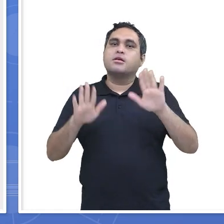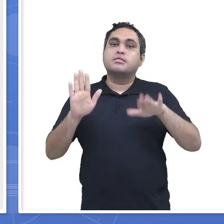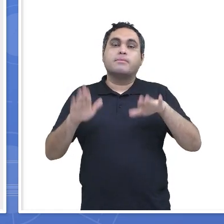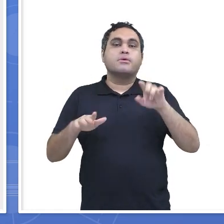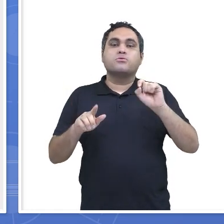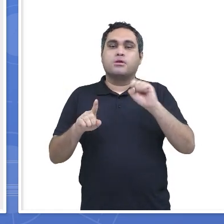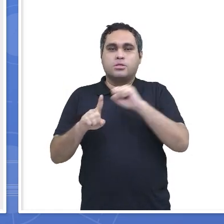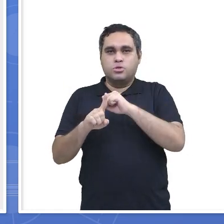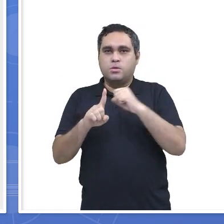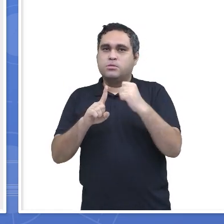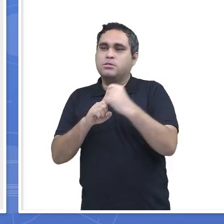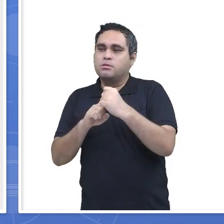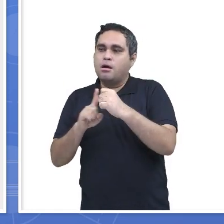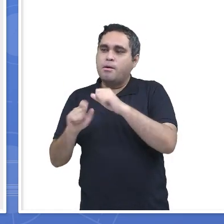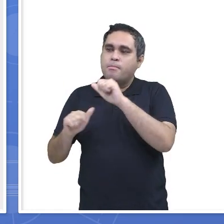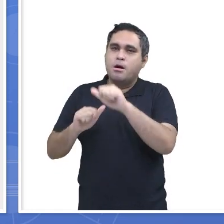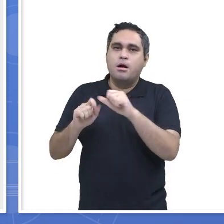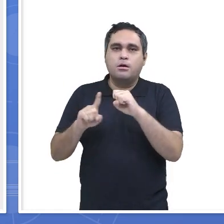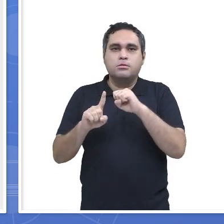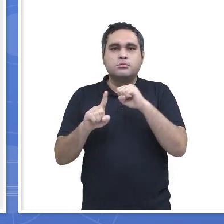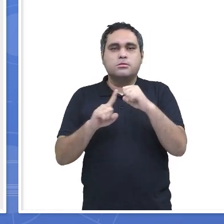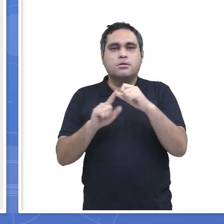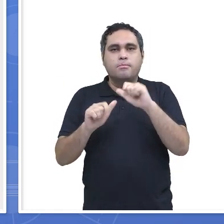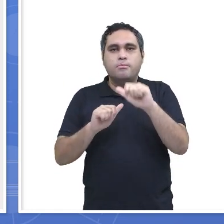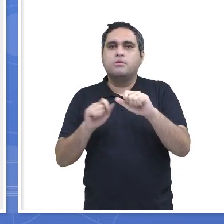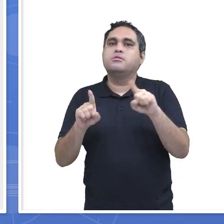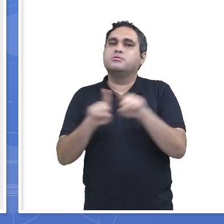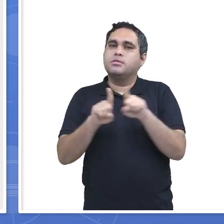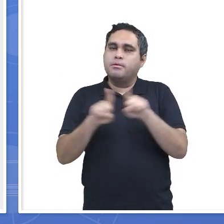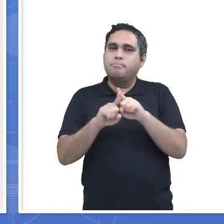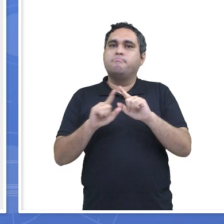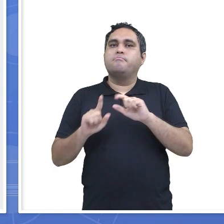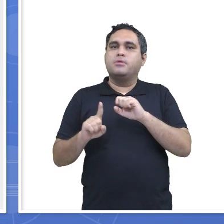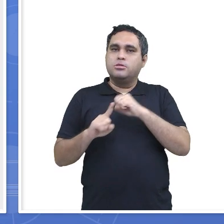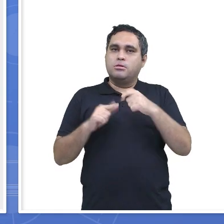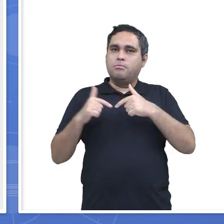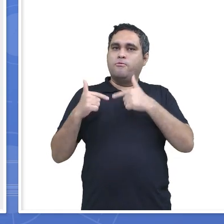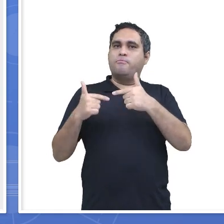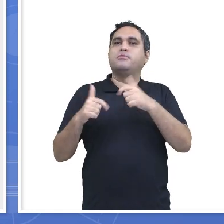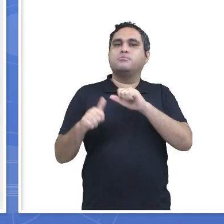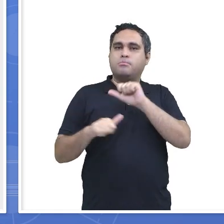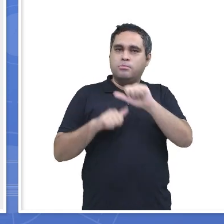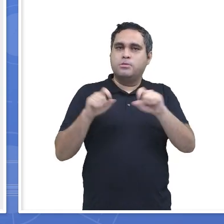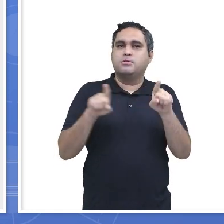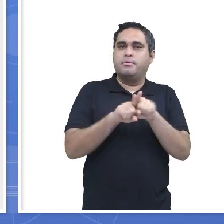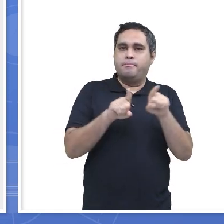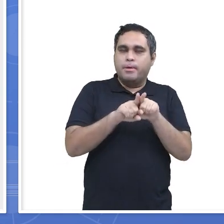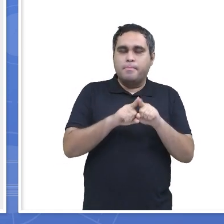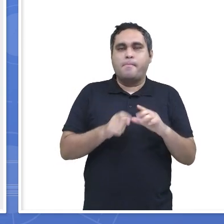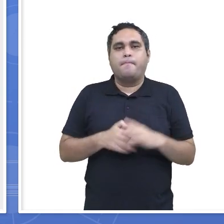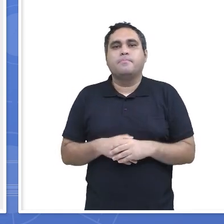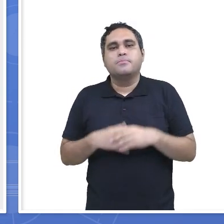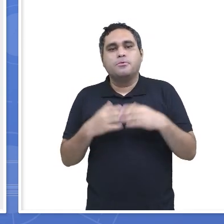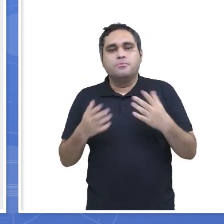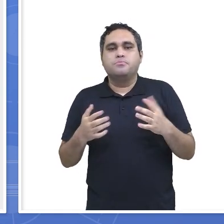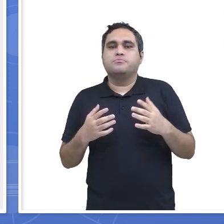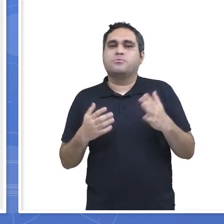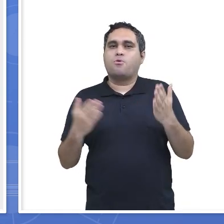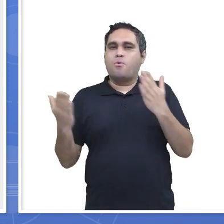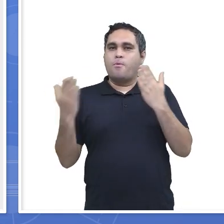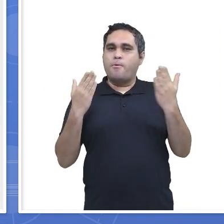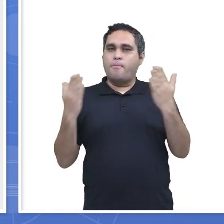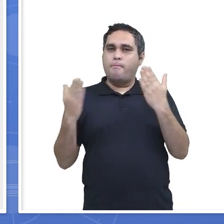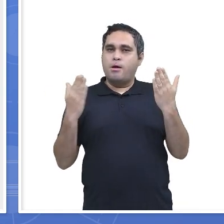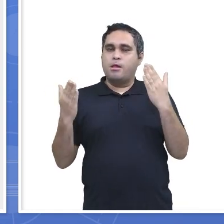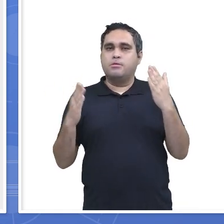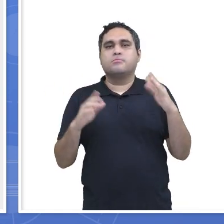mudando. Então, como a sociedade muda, os movimentos também mudam. Então, nós vamos fazer aqui uma comparação entre os